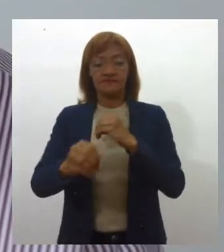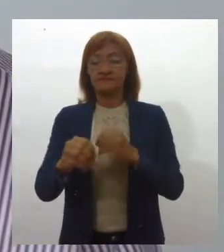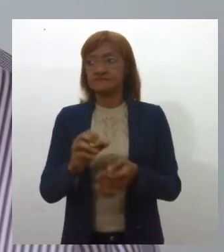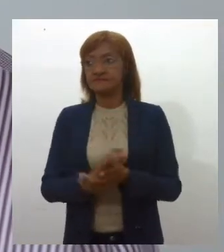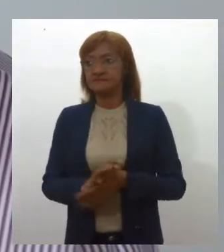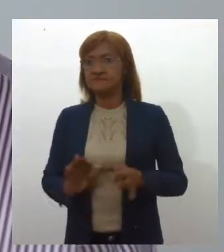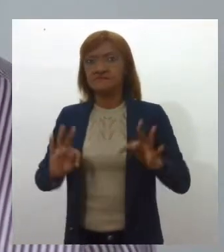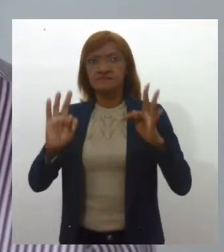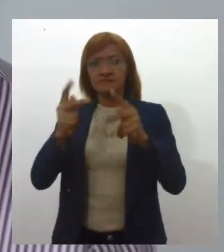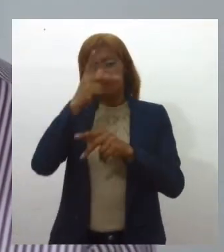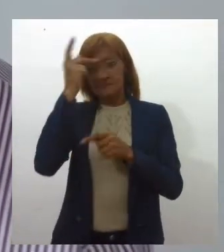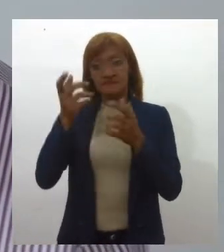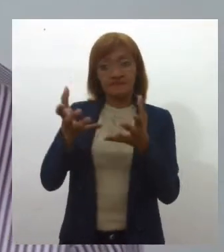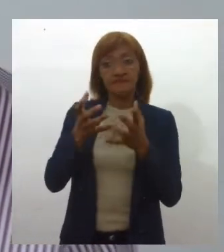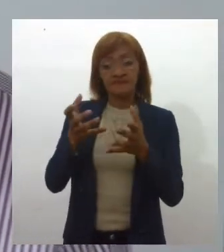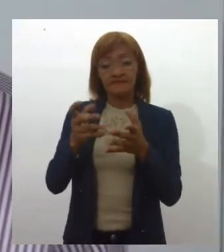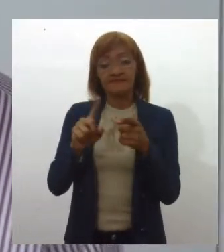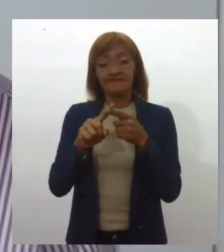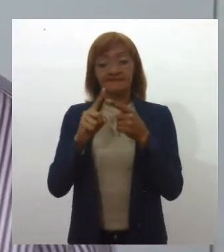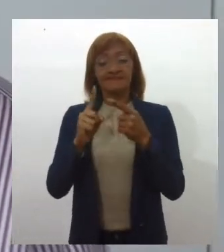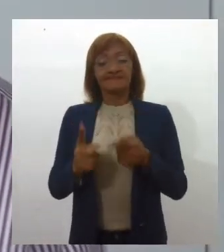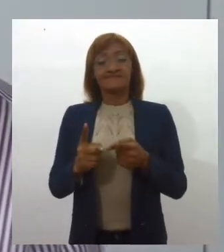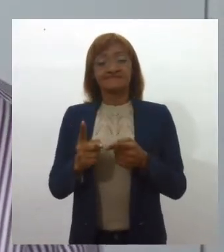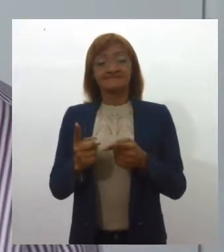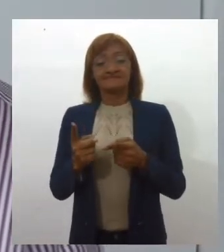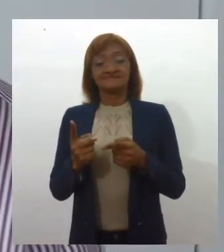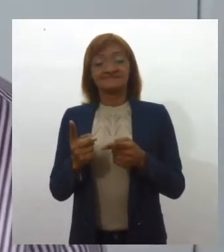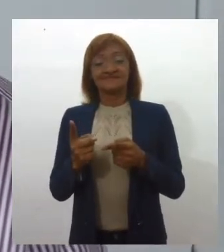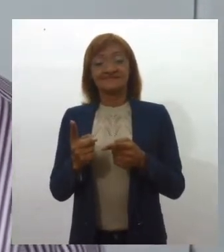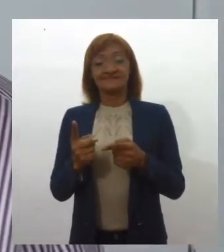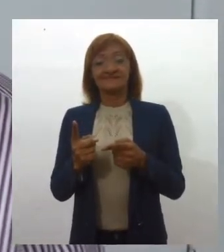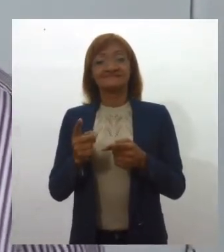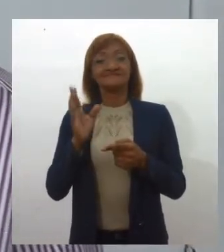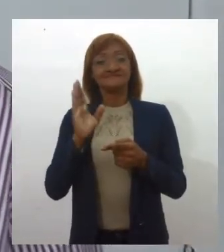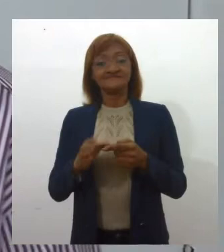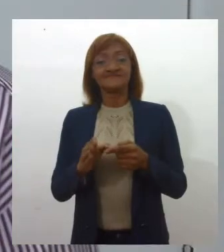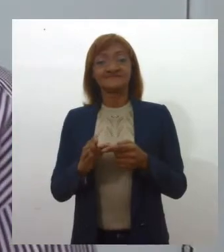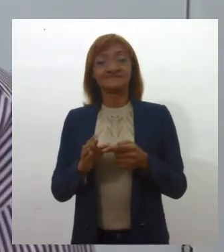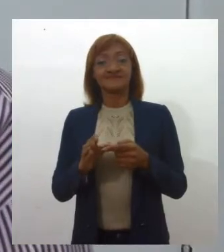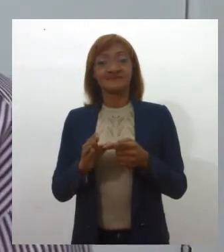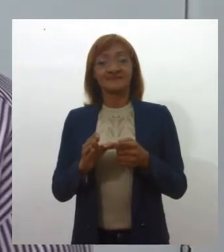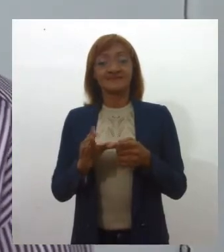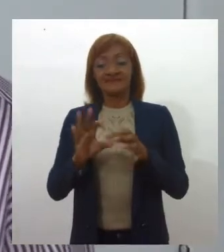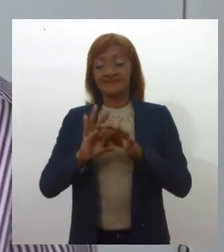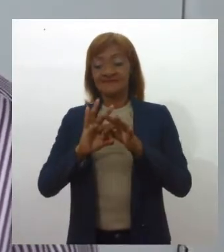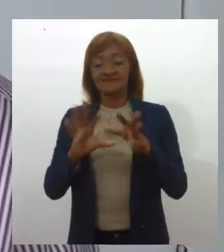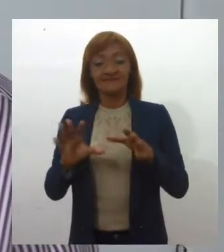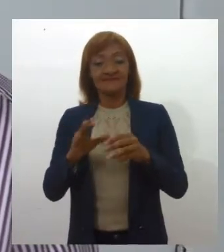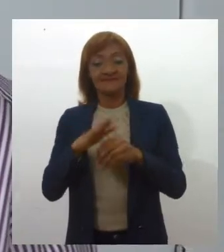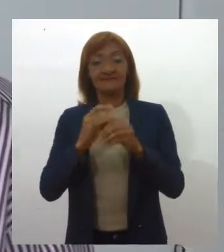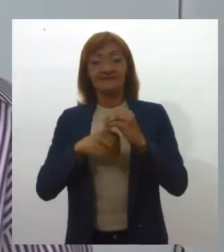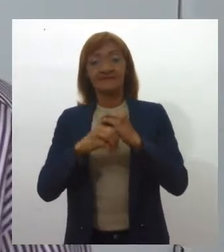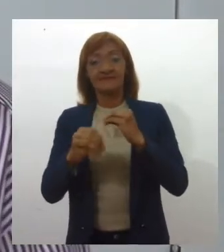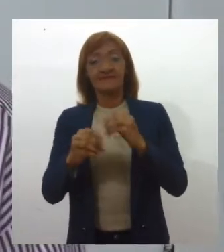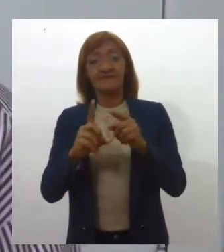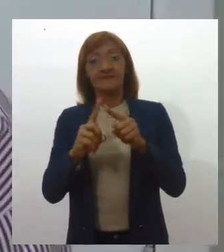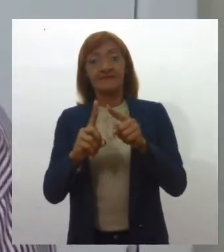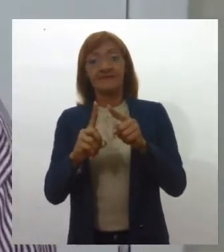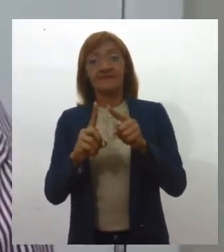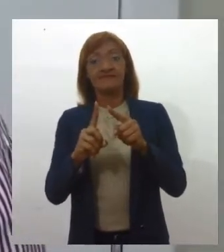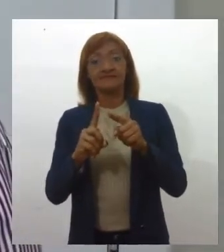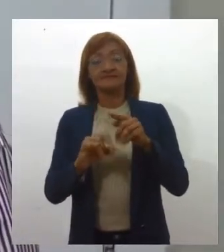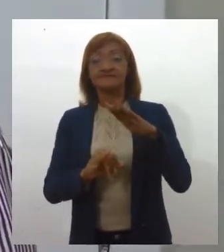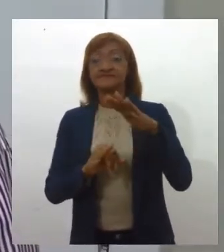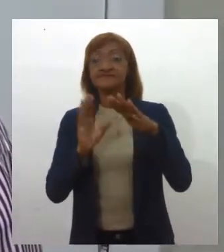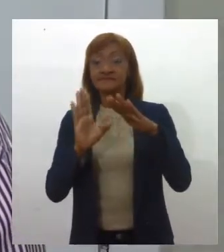esgoto, mas quando você impõe e coloca a rede de esgoto, embute, o ADESO tem que cobrar a taxa da rede de esgoto, em qualquer